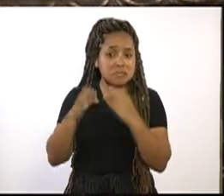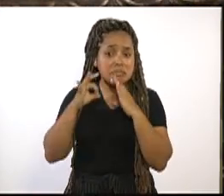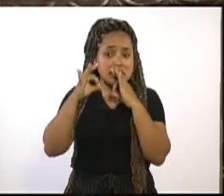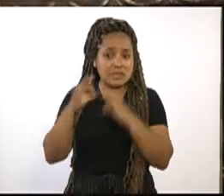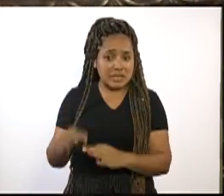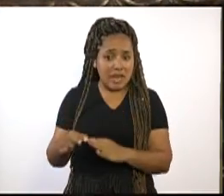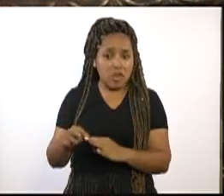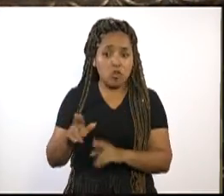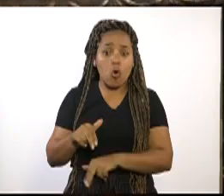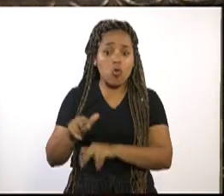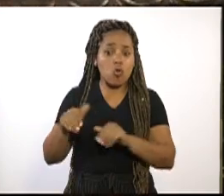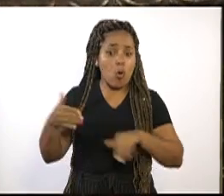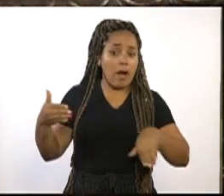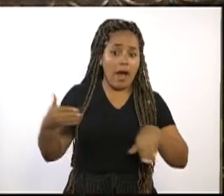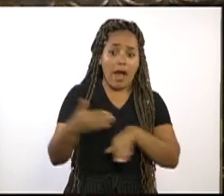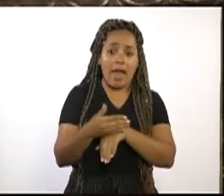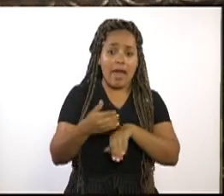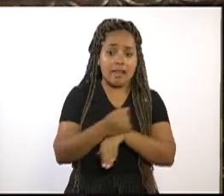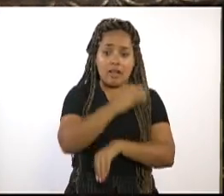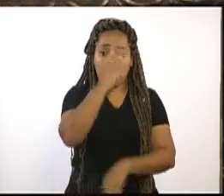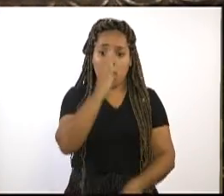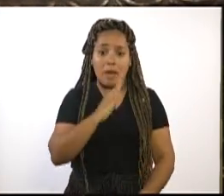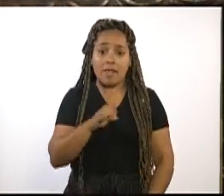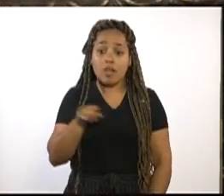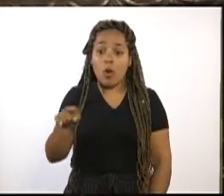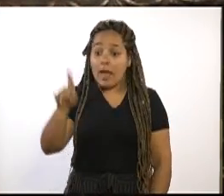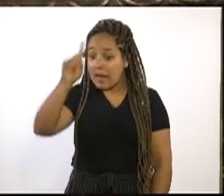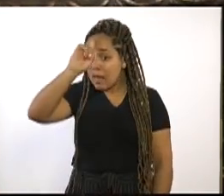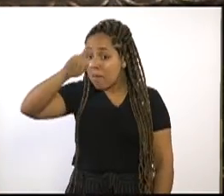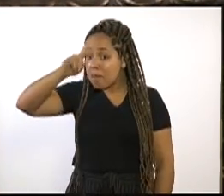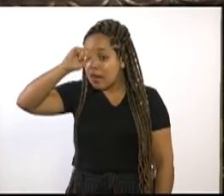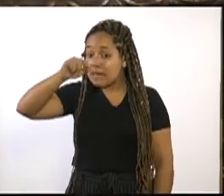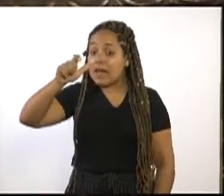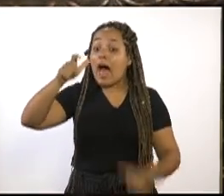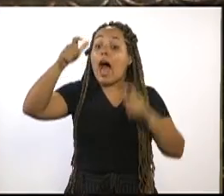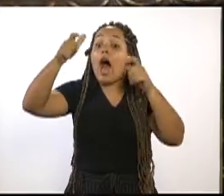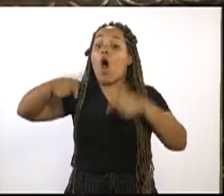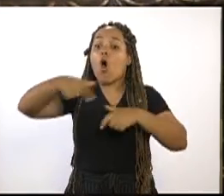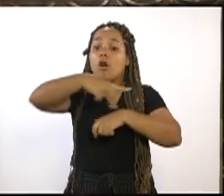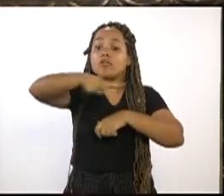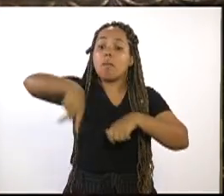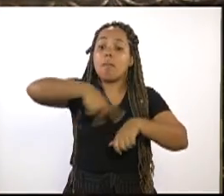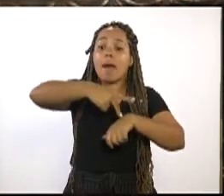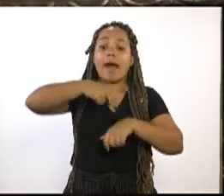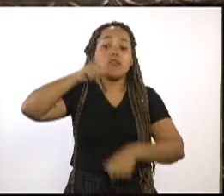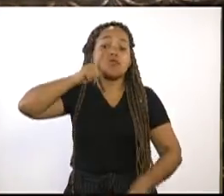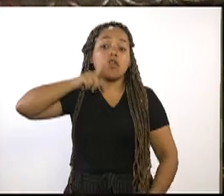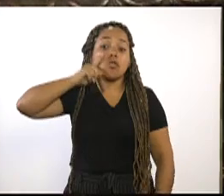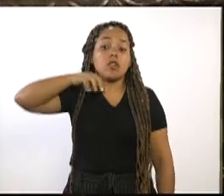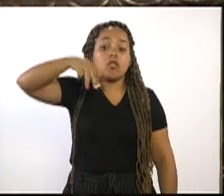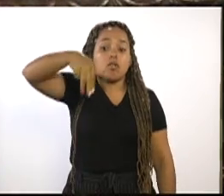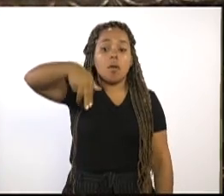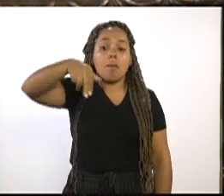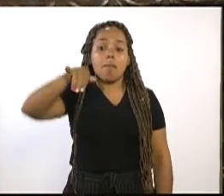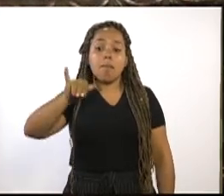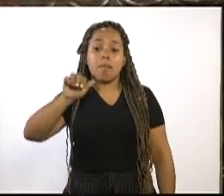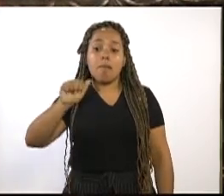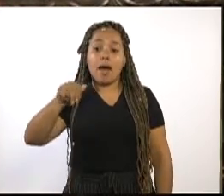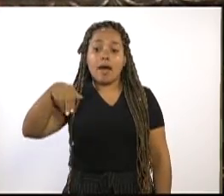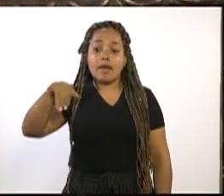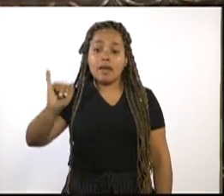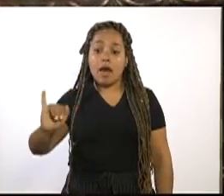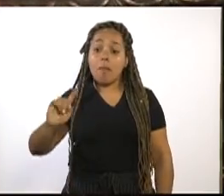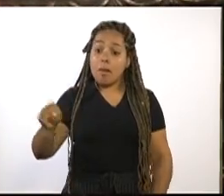Brasil, opera suas empresas de Miami, porque se aqui chegar, a Polícia